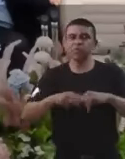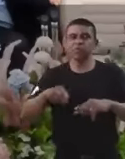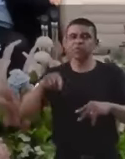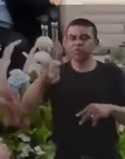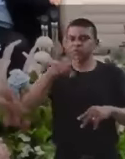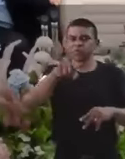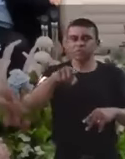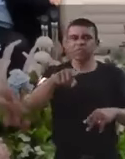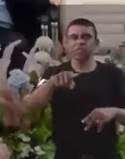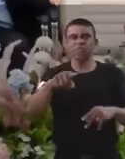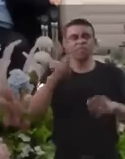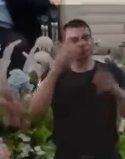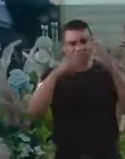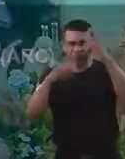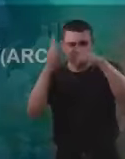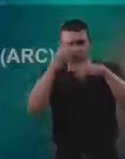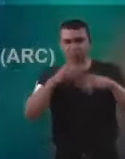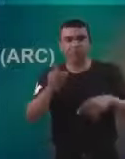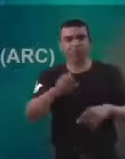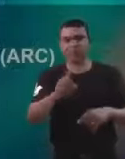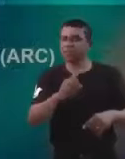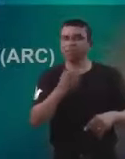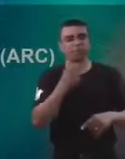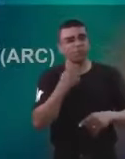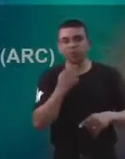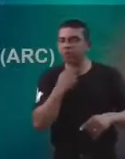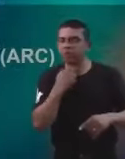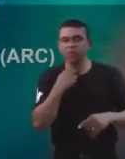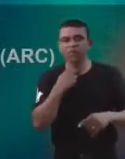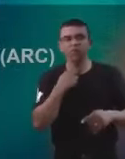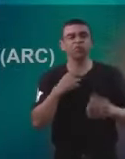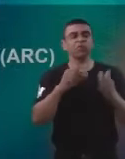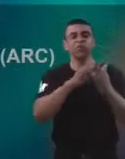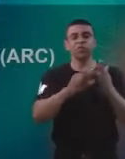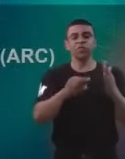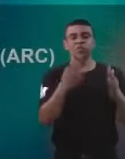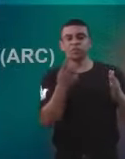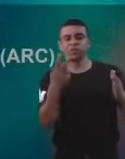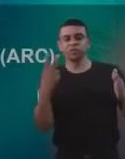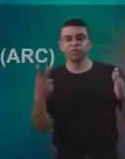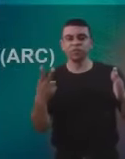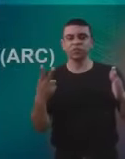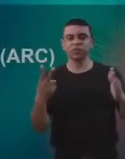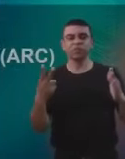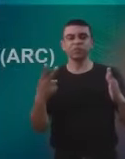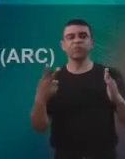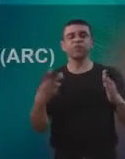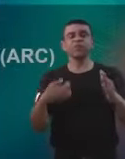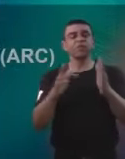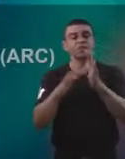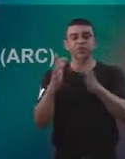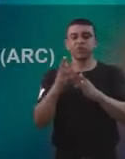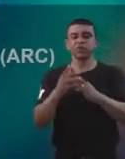12, na mesma hora o Espírito Santo vos ensinará o que convém,